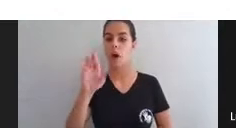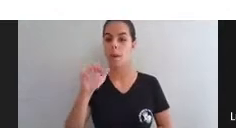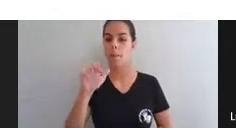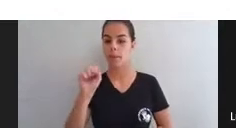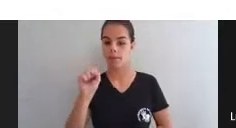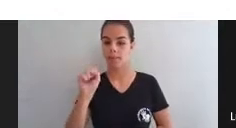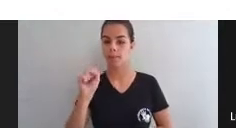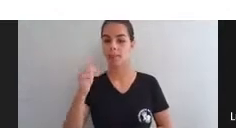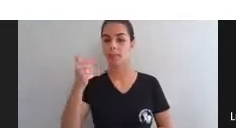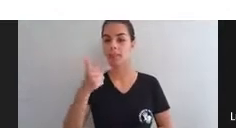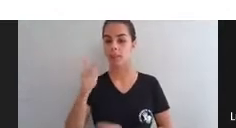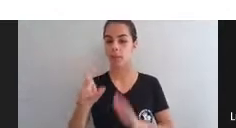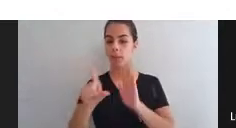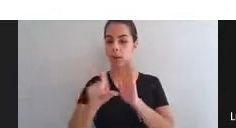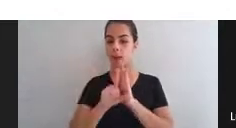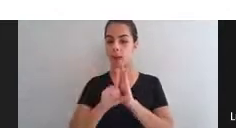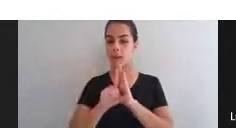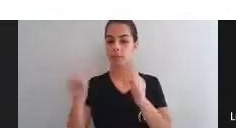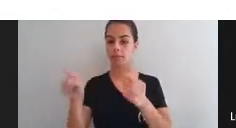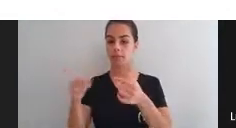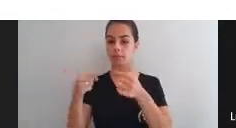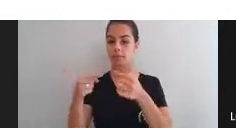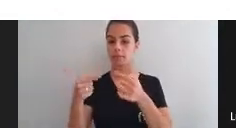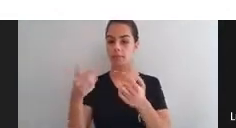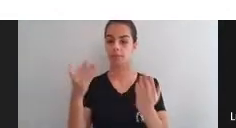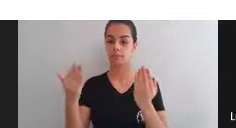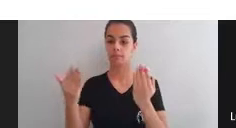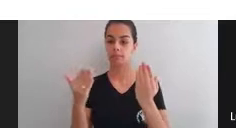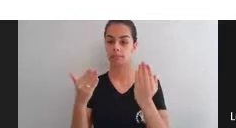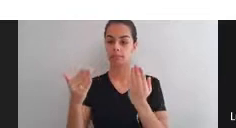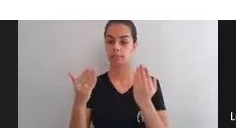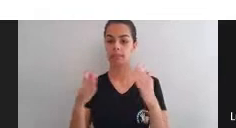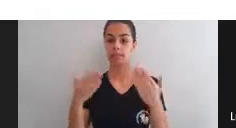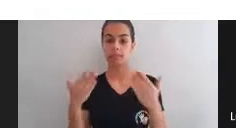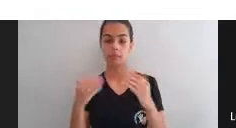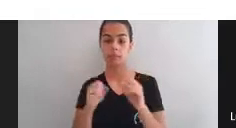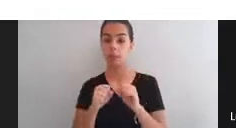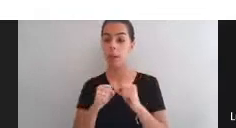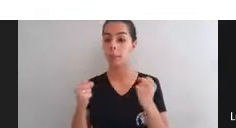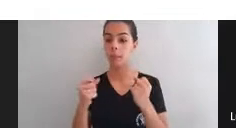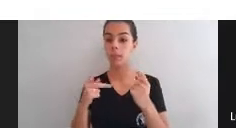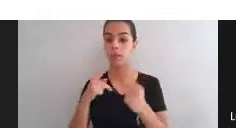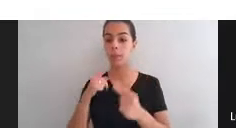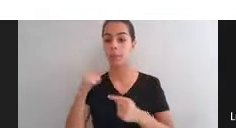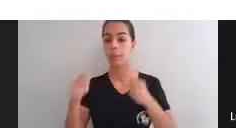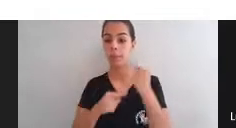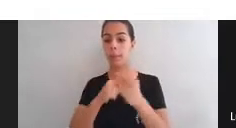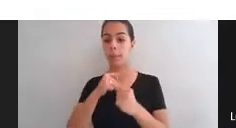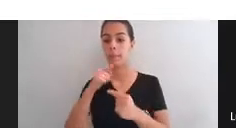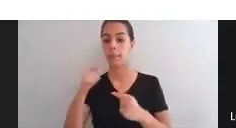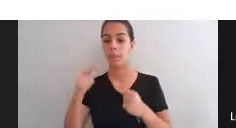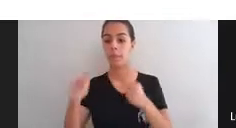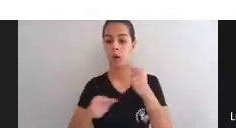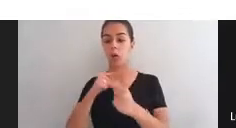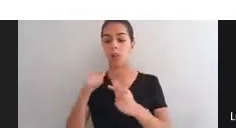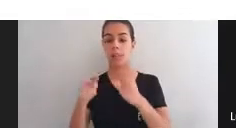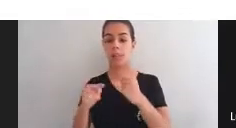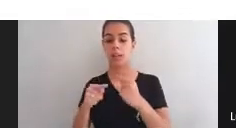equivalentes. Portanto, é impossível para um processo cíclico ter 100%